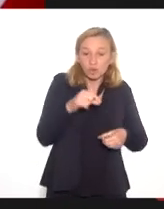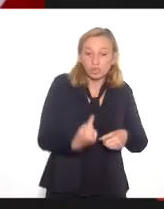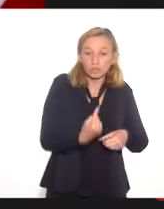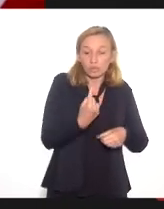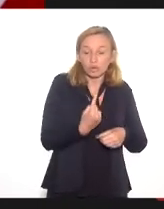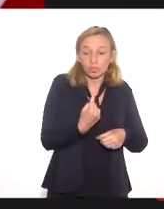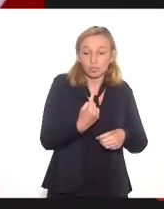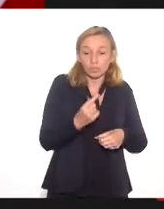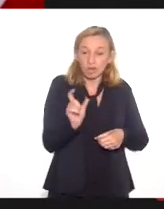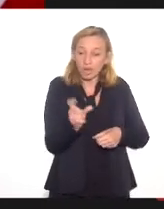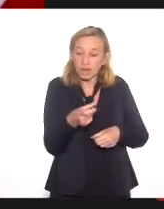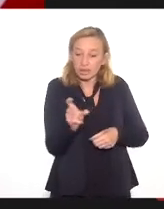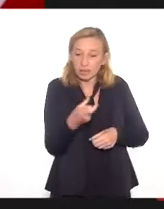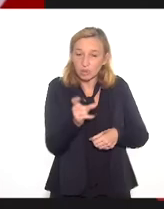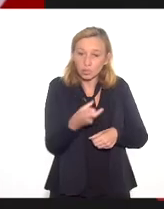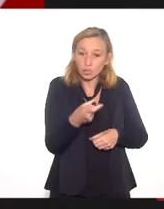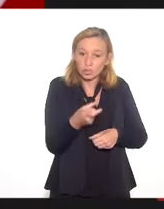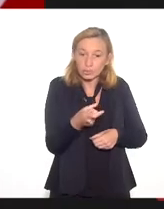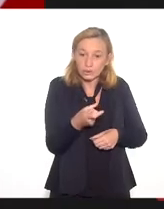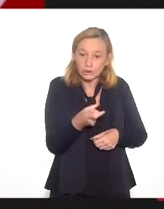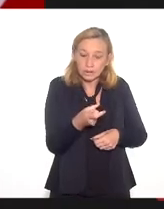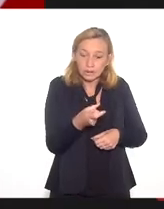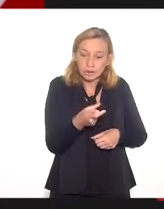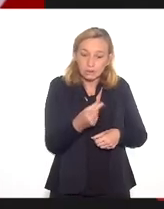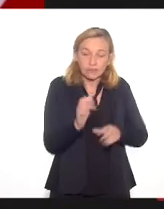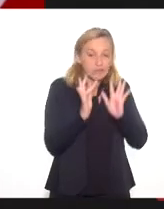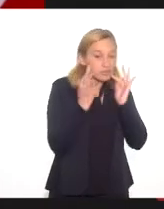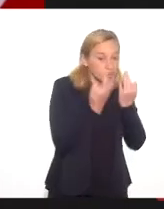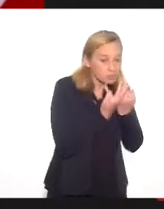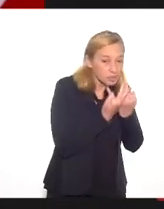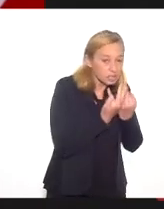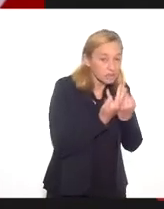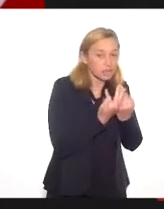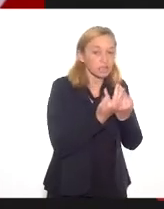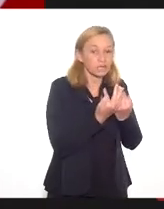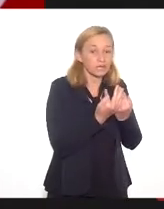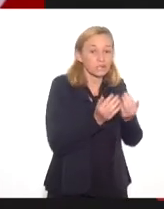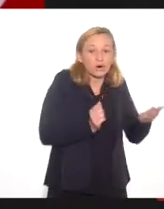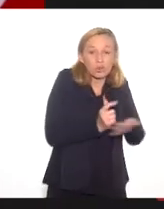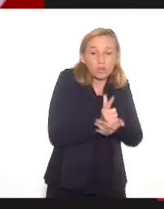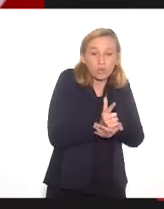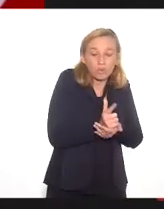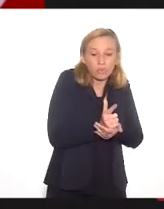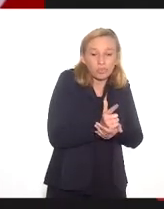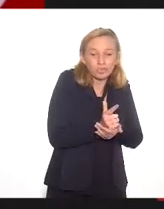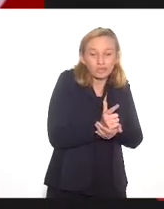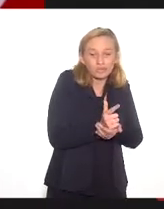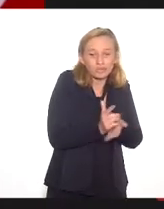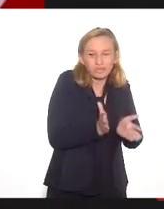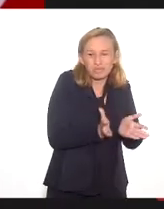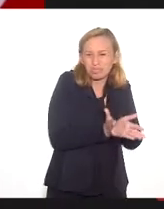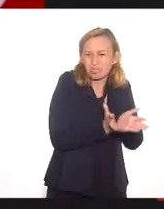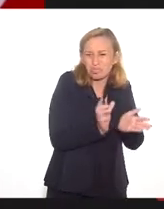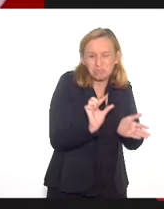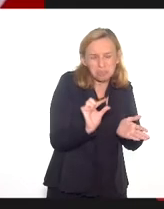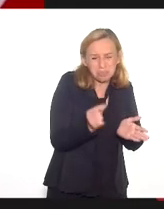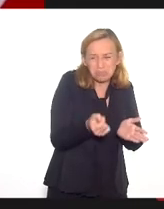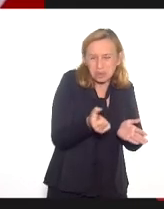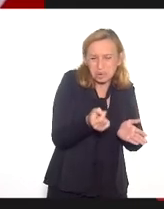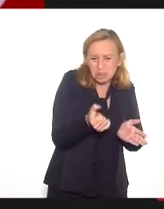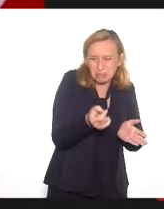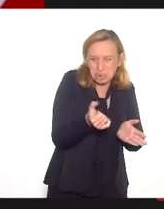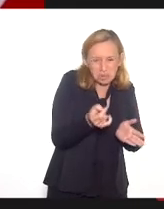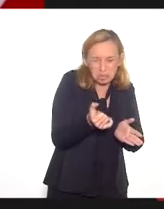o tal cartão para as famílias para que as famílias comprem uma miséria porque o valor é irrisório